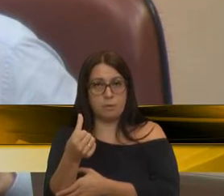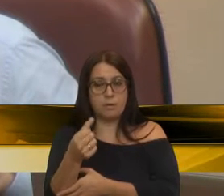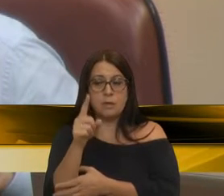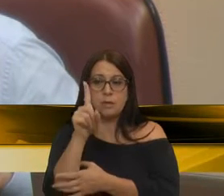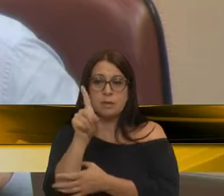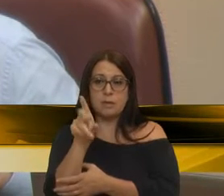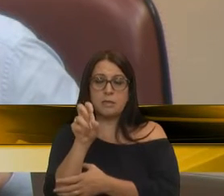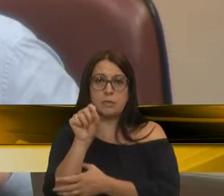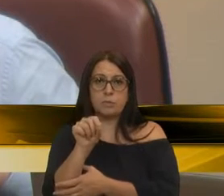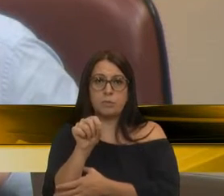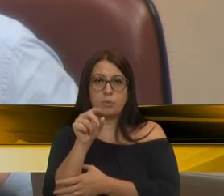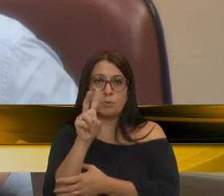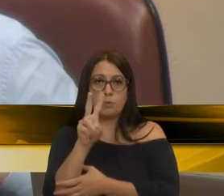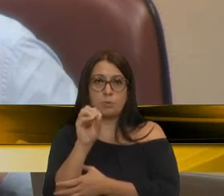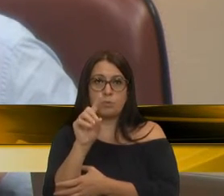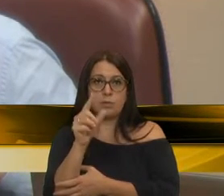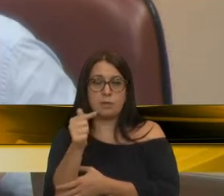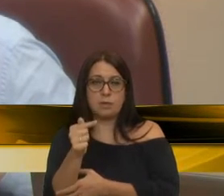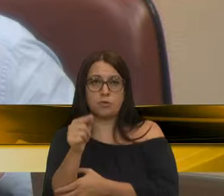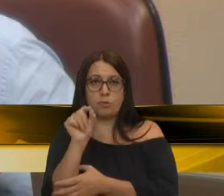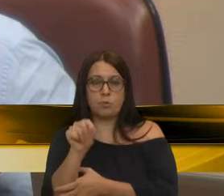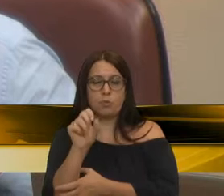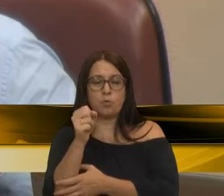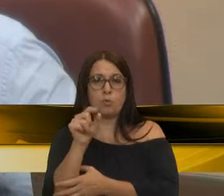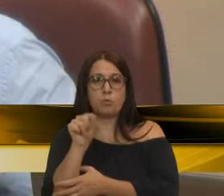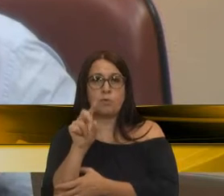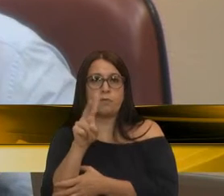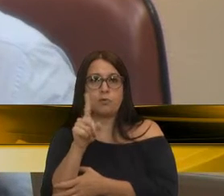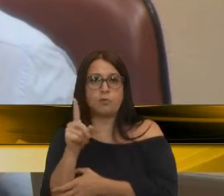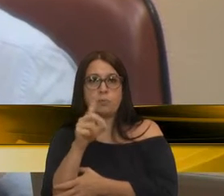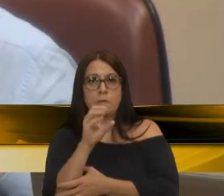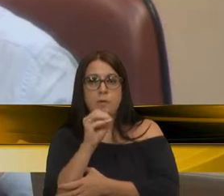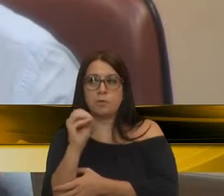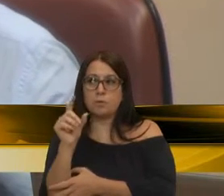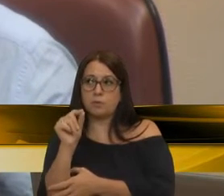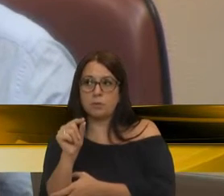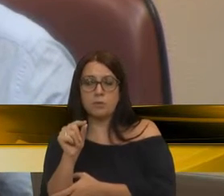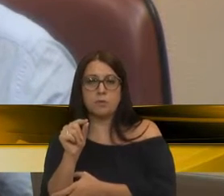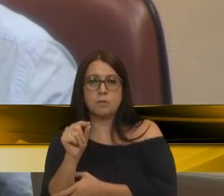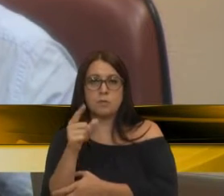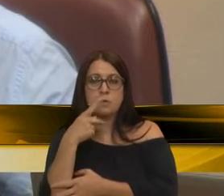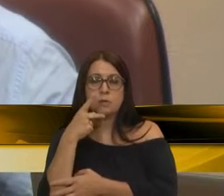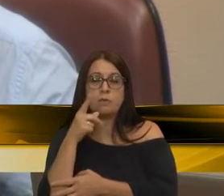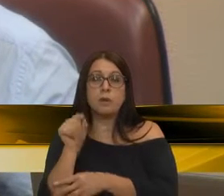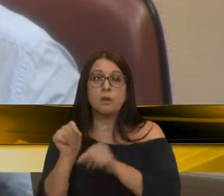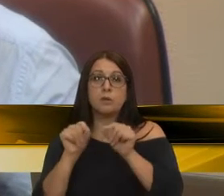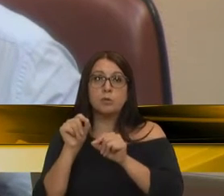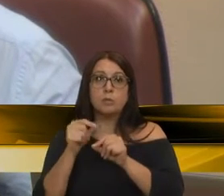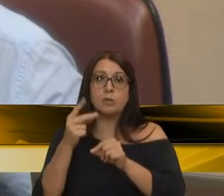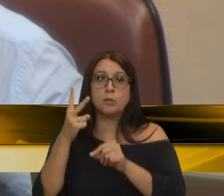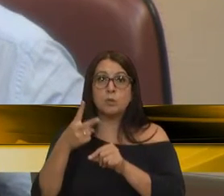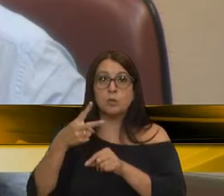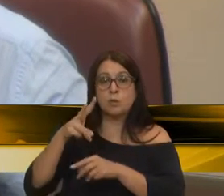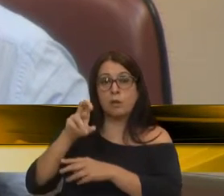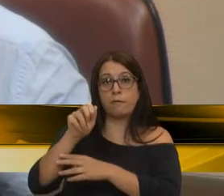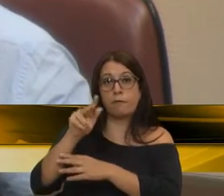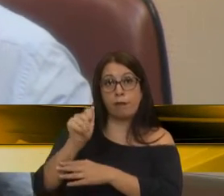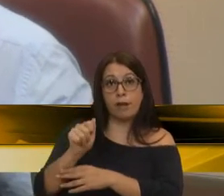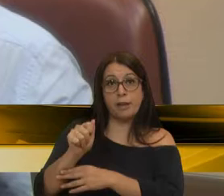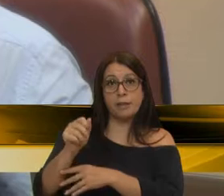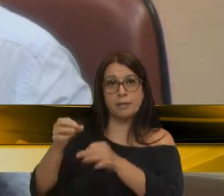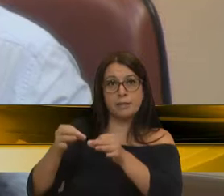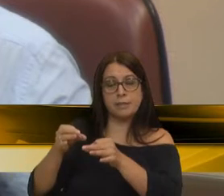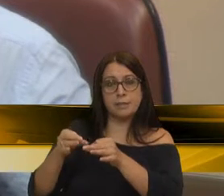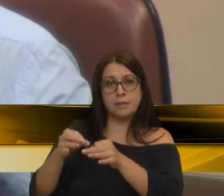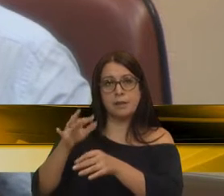15.2 1.017 pontos oito pontos 21 00 10 que tramita na 2ª vara cível especializada em fazenda